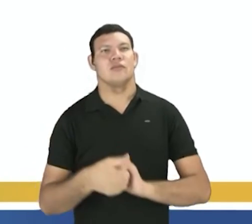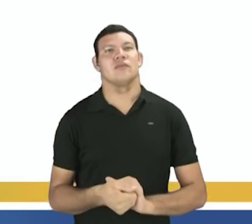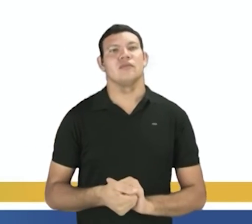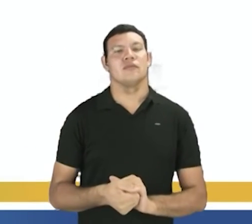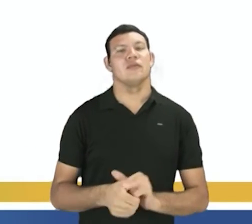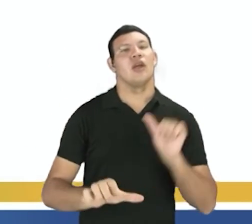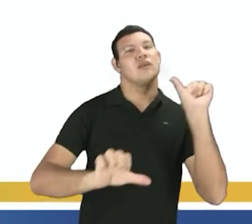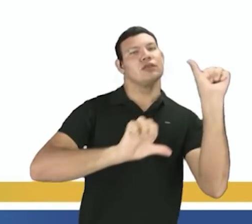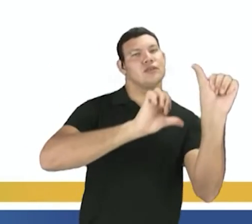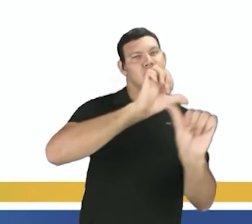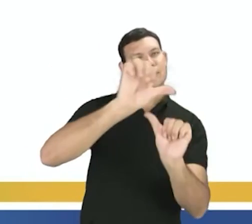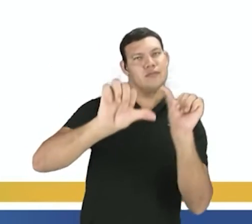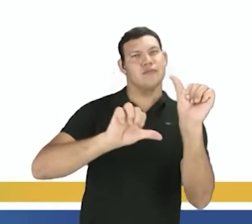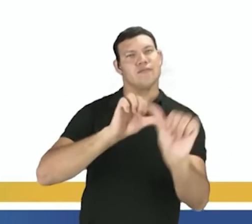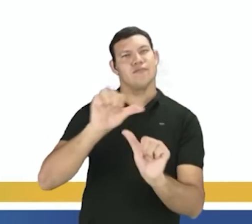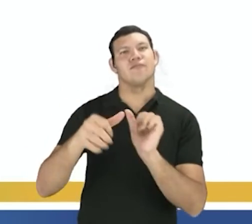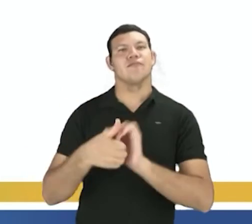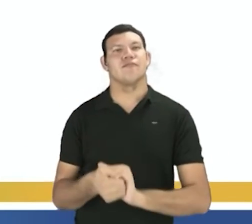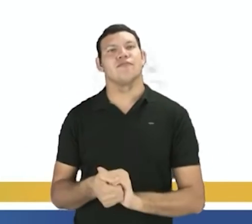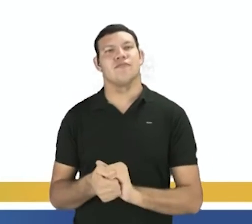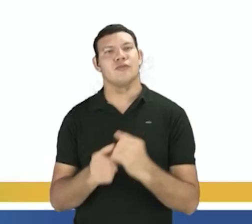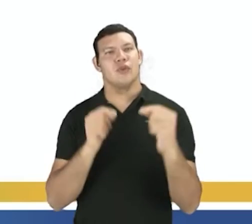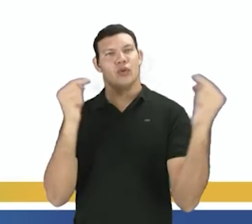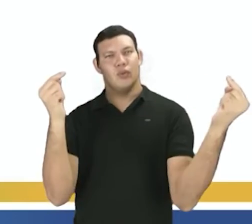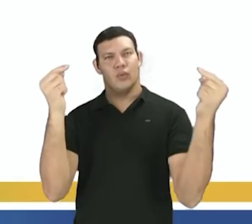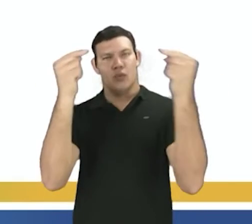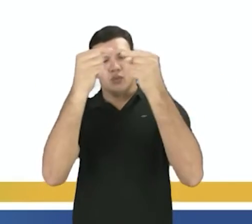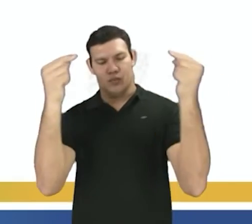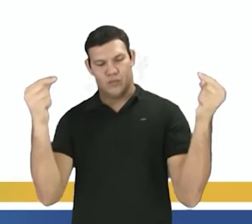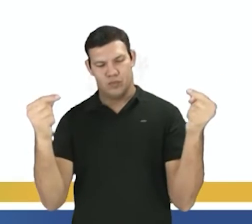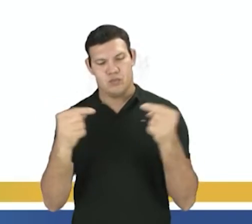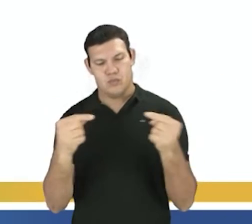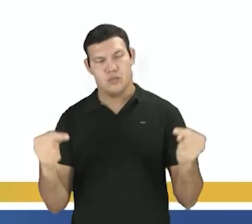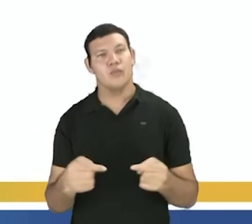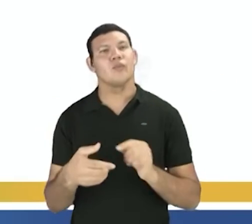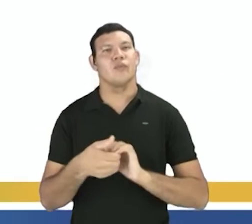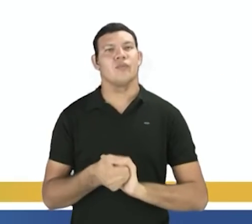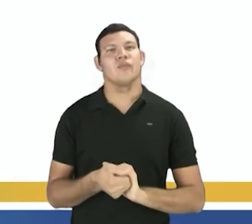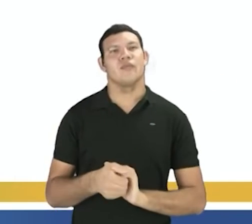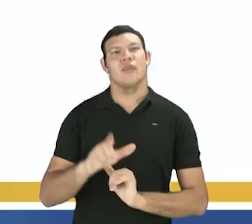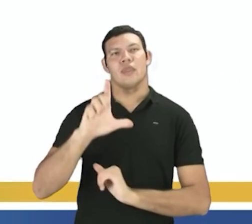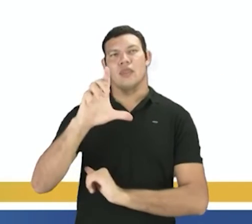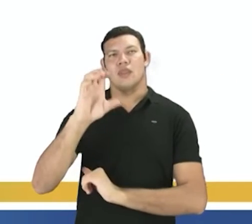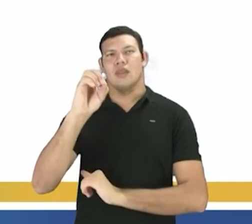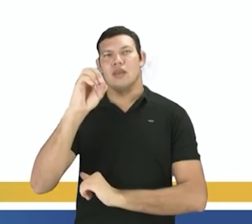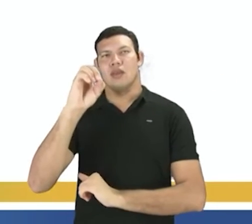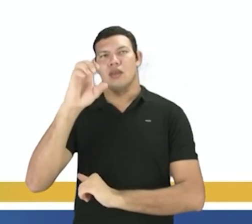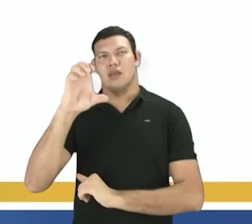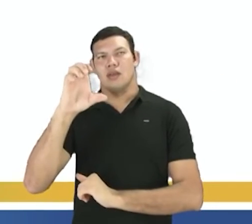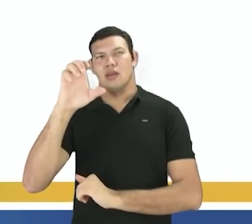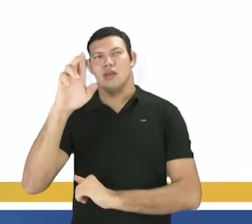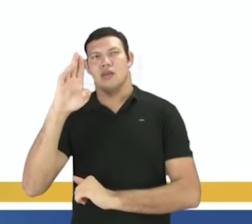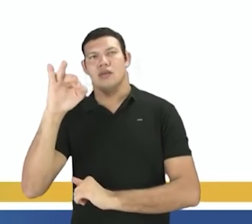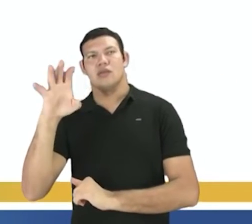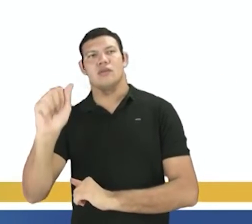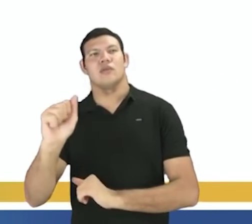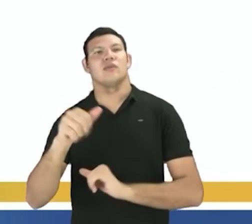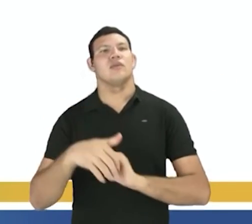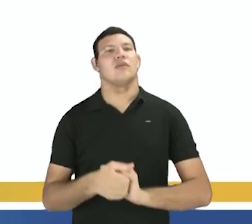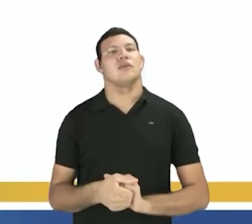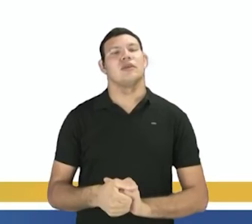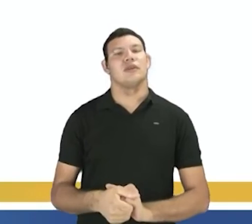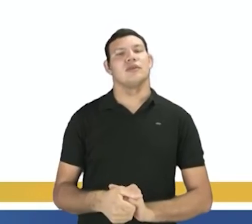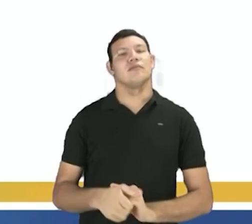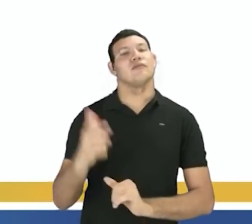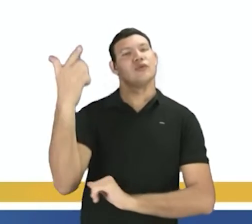Transformem em locuções adverbiais correspondentes. Novamente, eu acho que dá para, de novo,